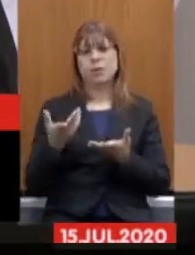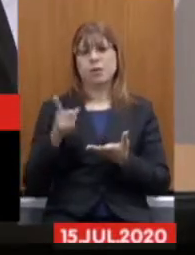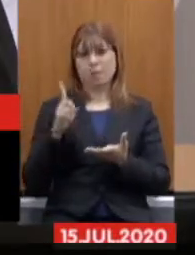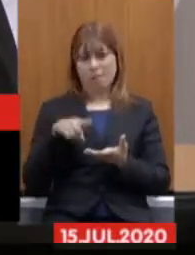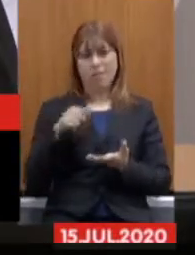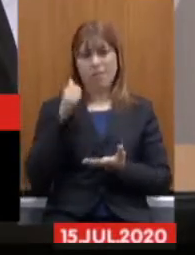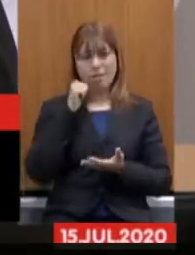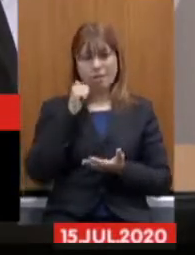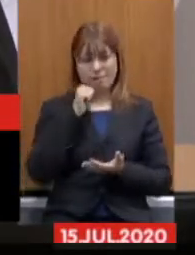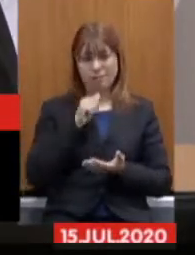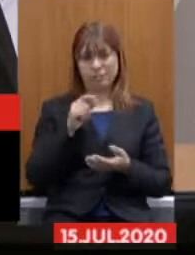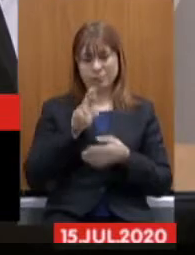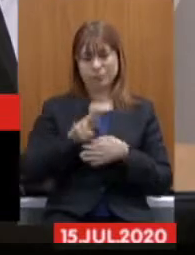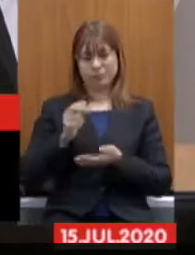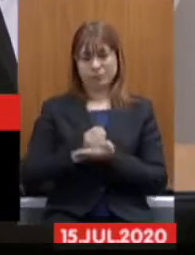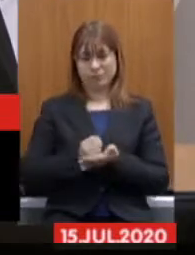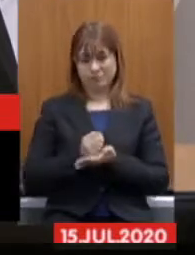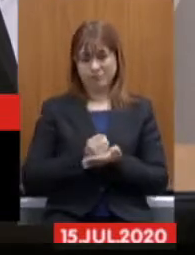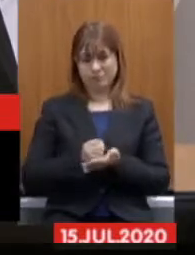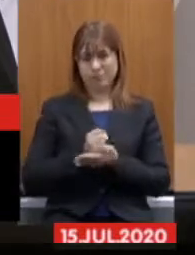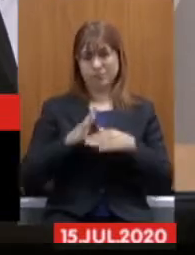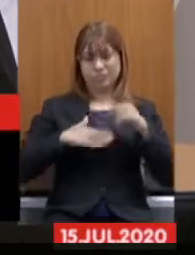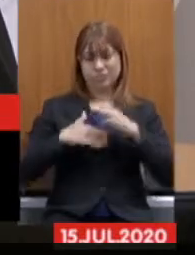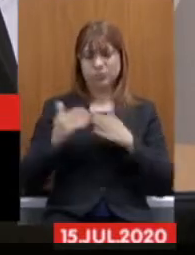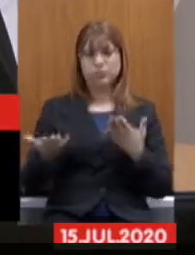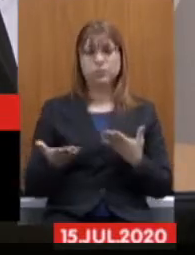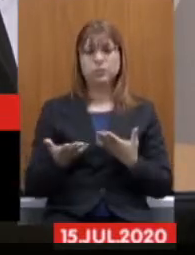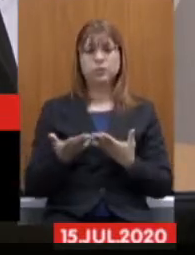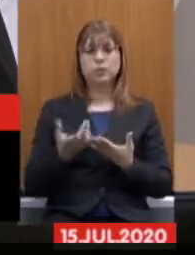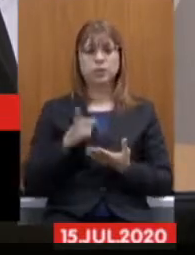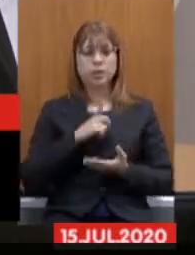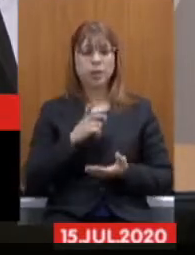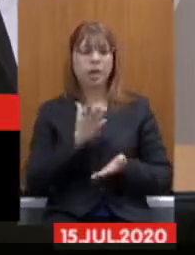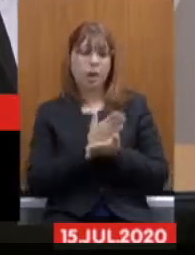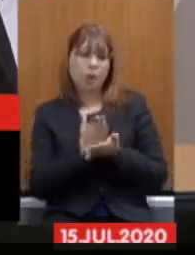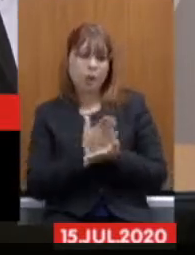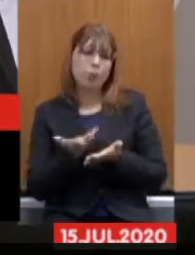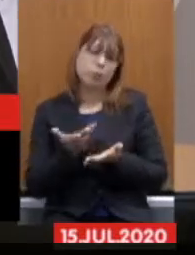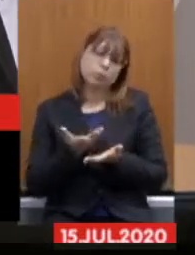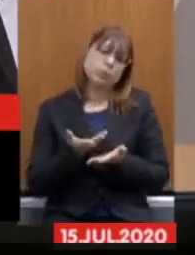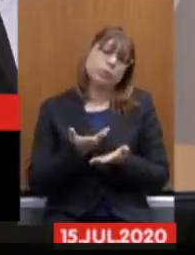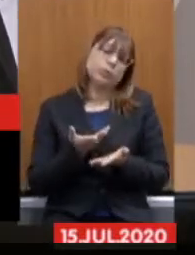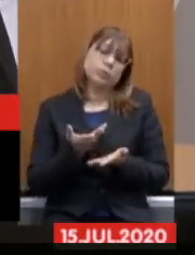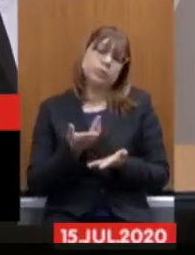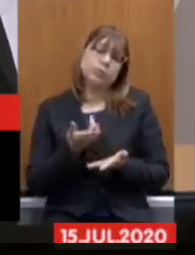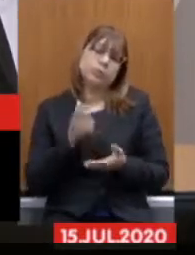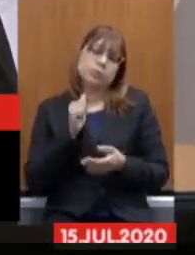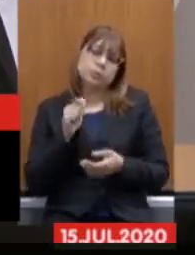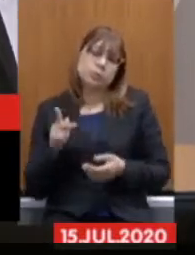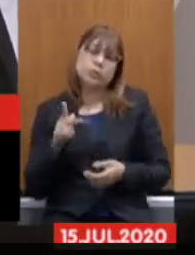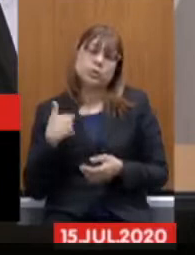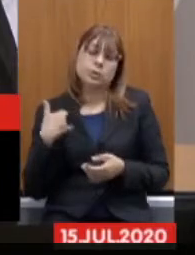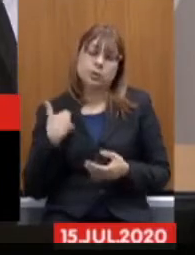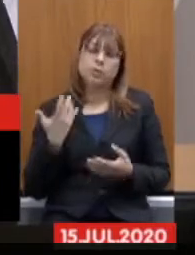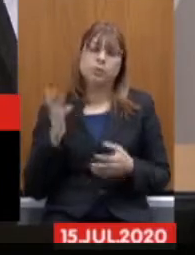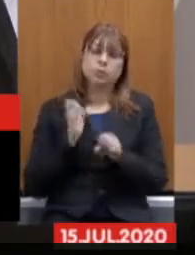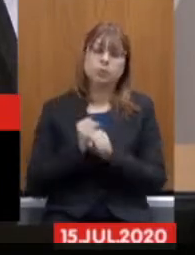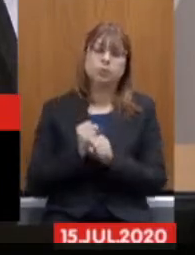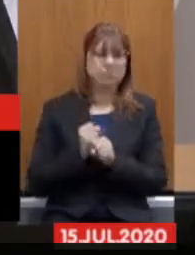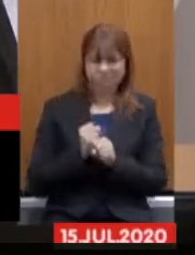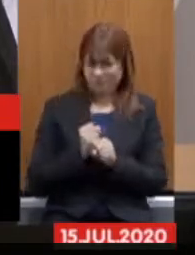eu e mais sete anos com o tempo mínimo para aposentar dois anos a mais que o previsto para os homens de onde